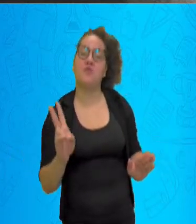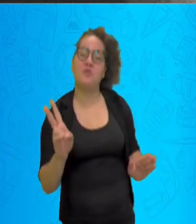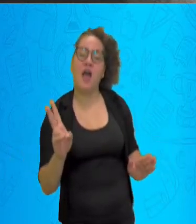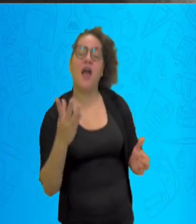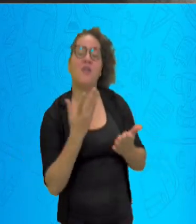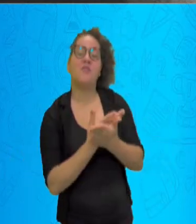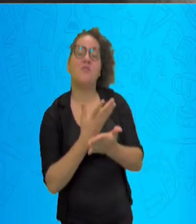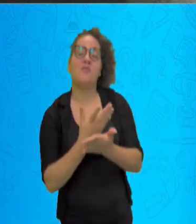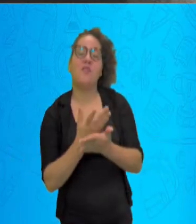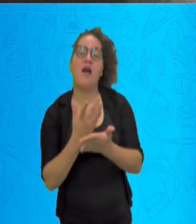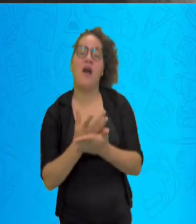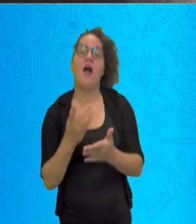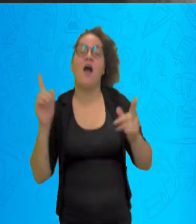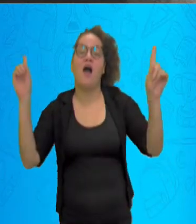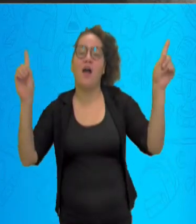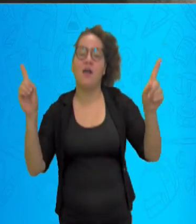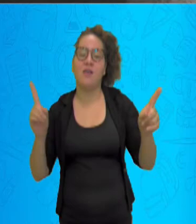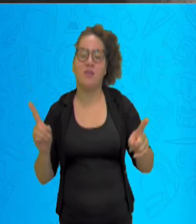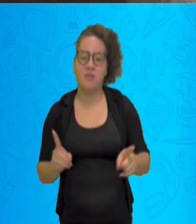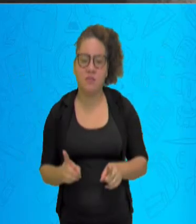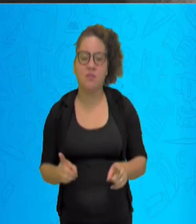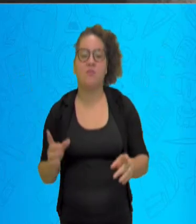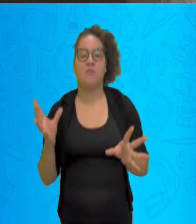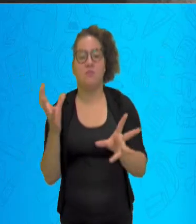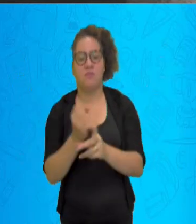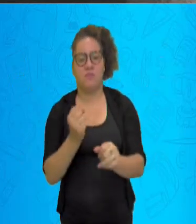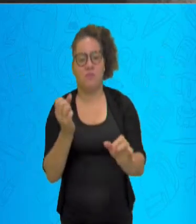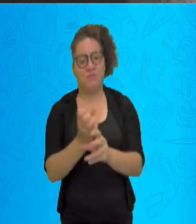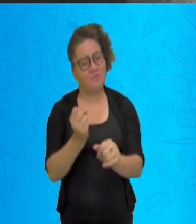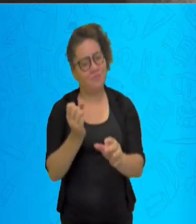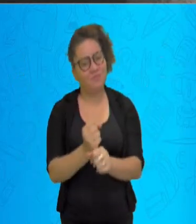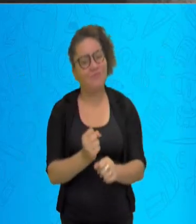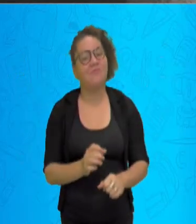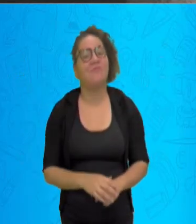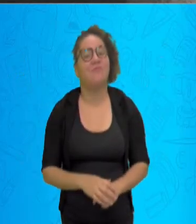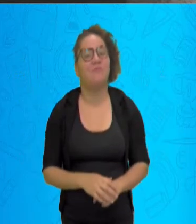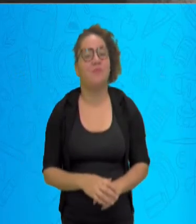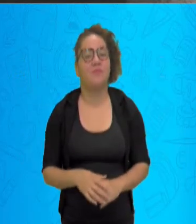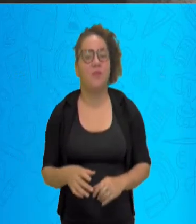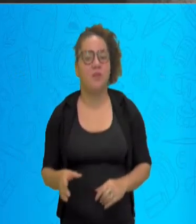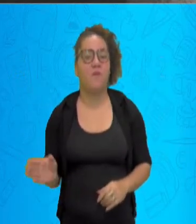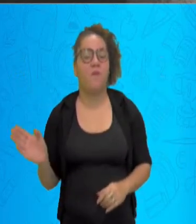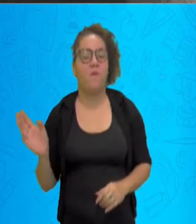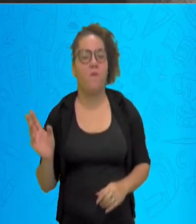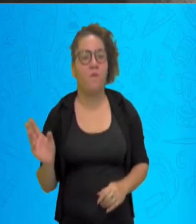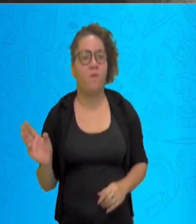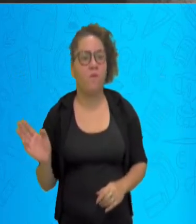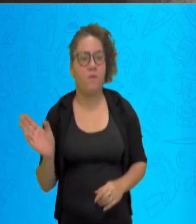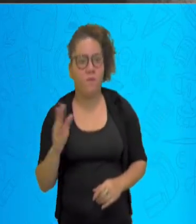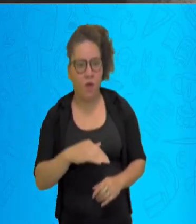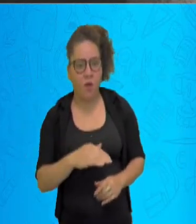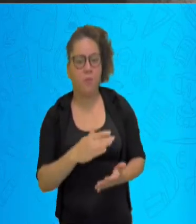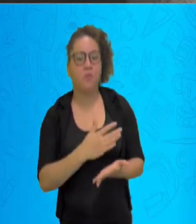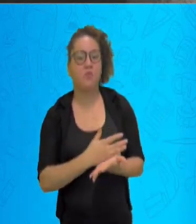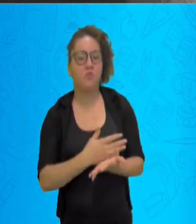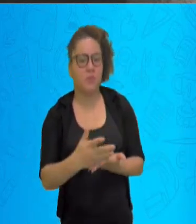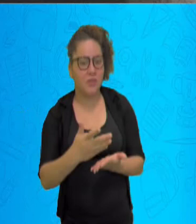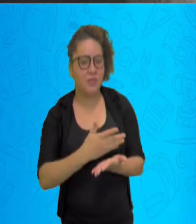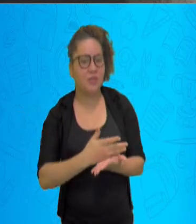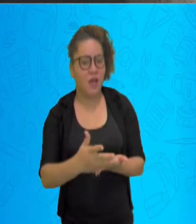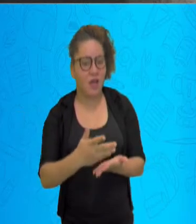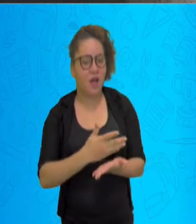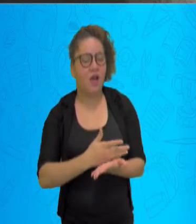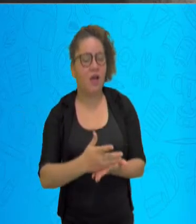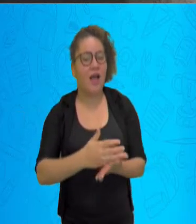a estudar aqui a adição algébrica. Nós vamos começar a